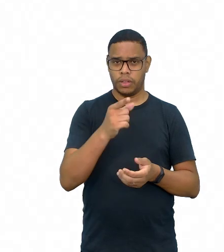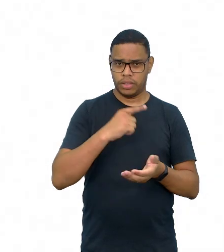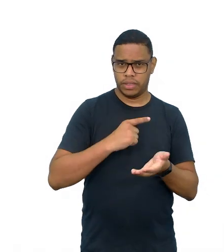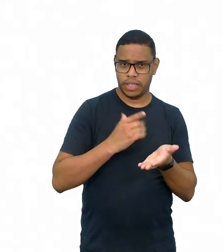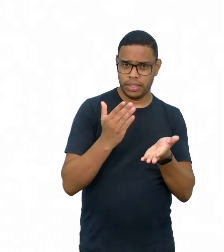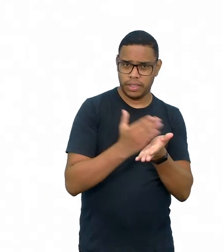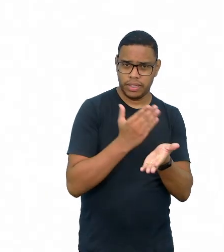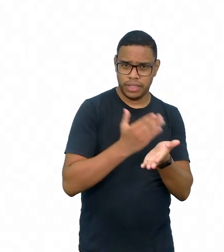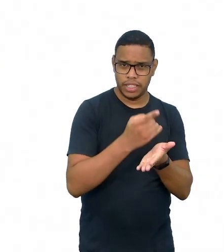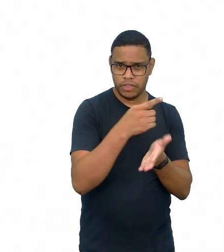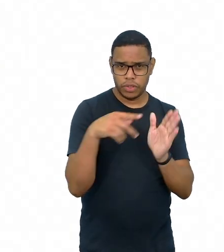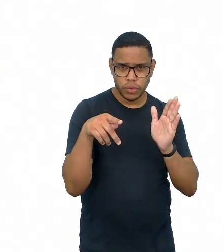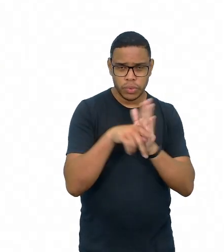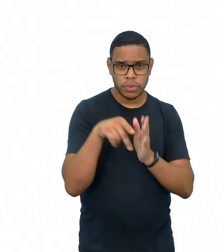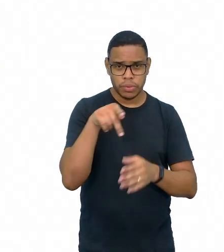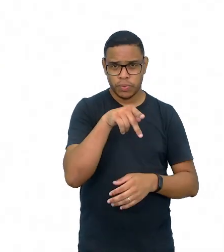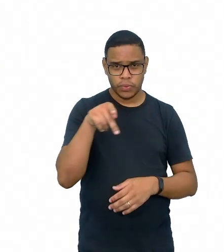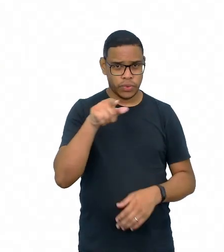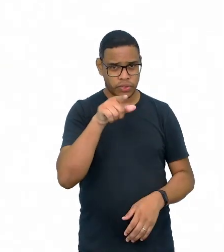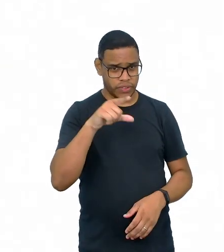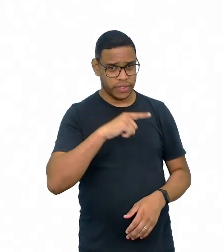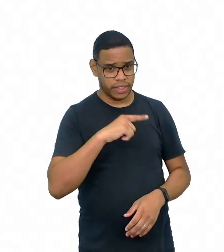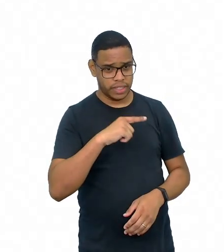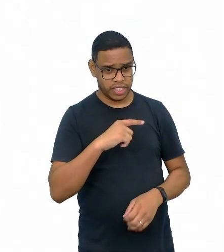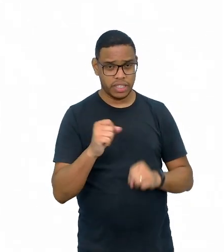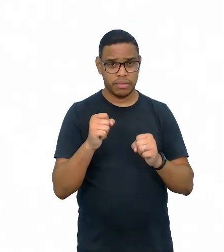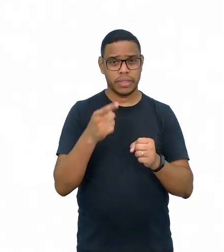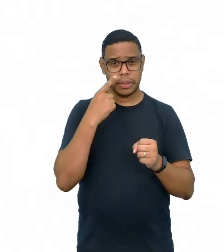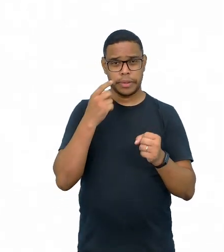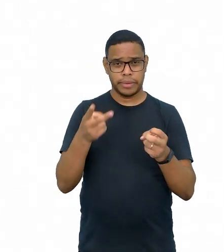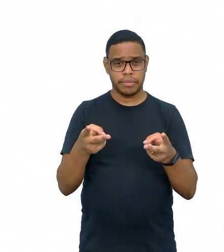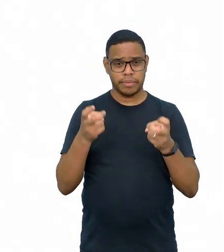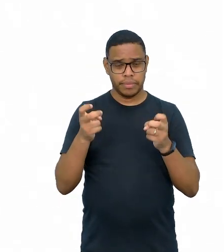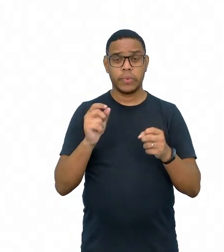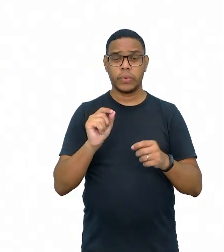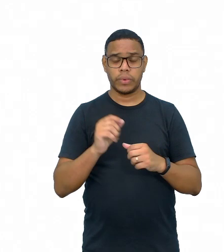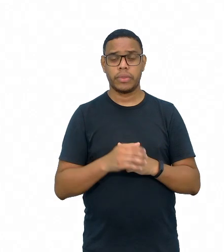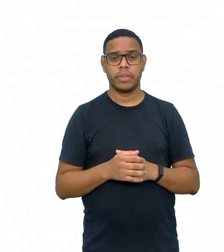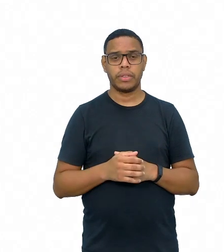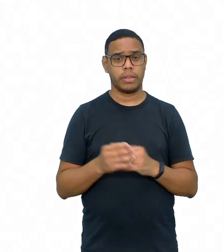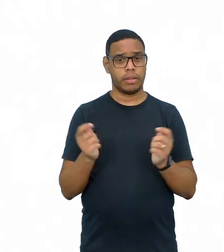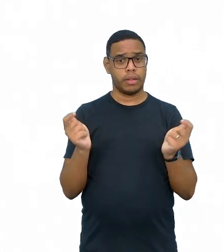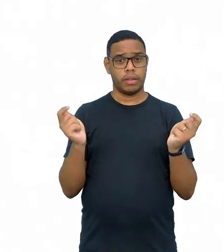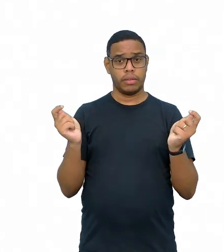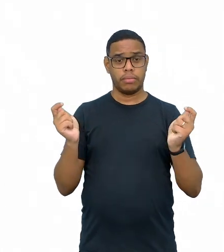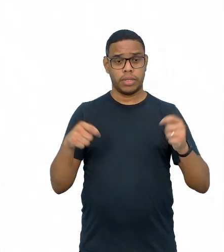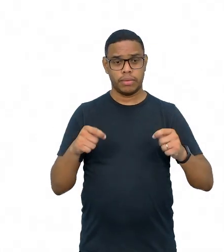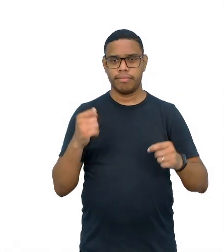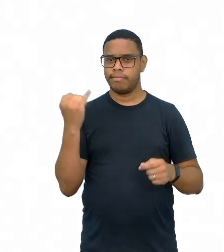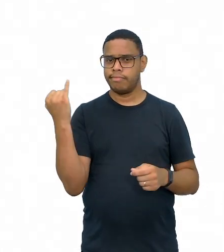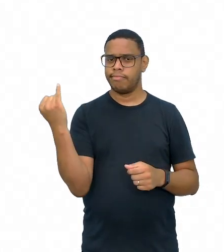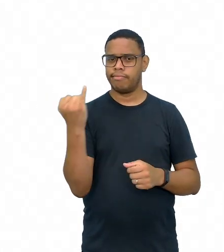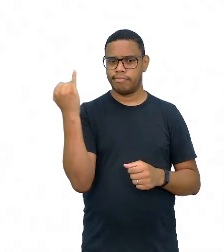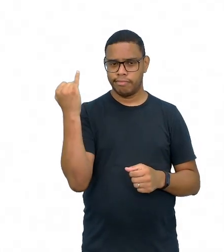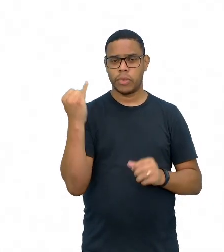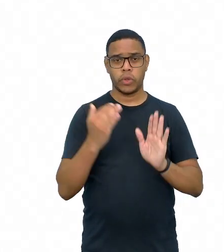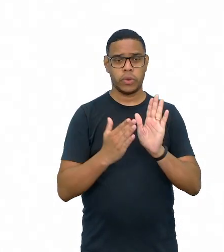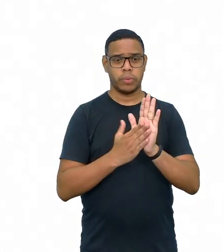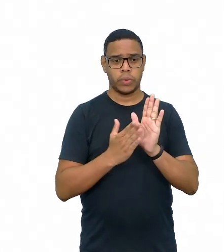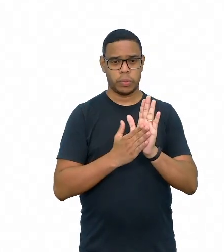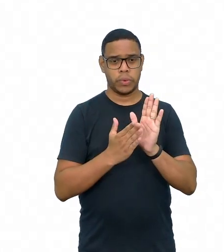aí do professor, né, pode observar aí que a habilidade essencial proposta,